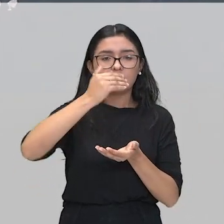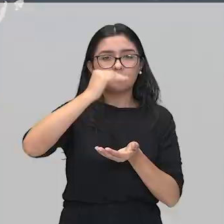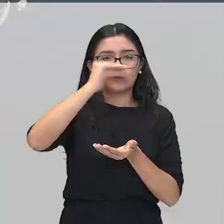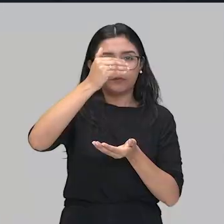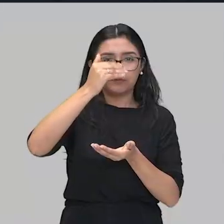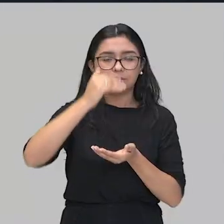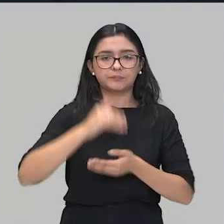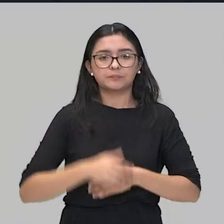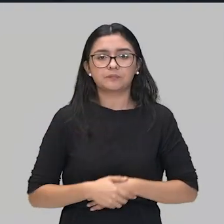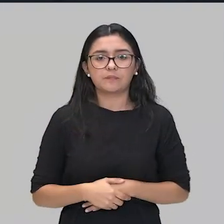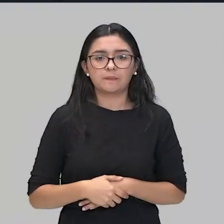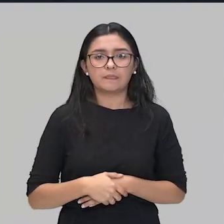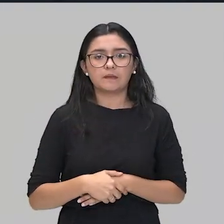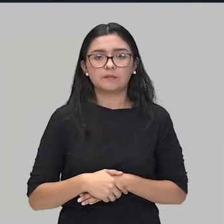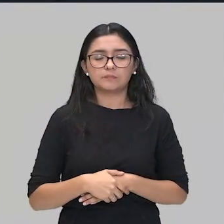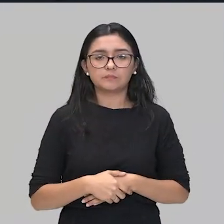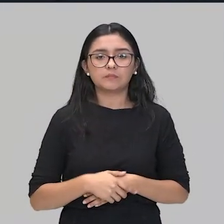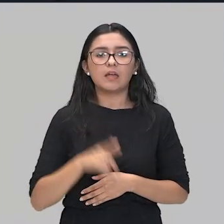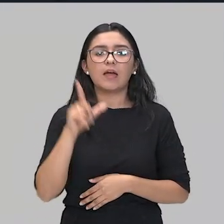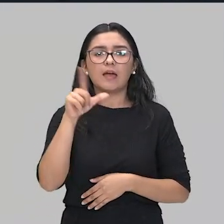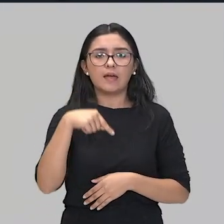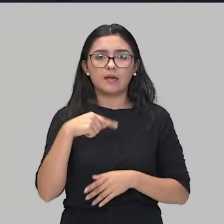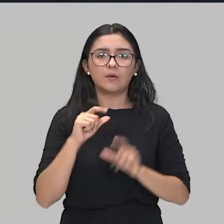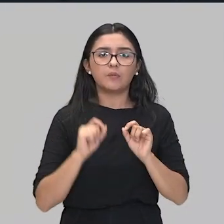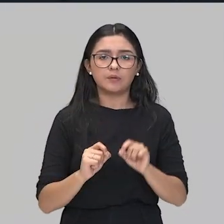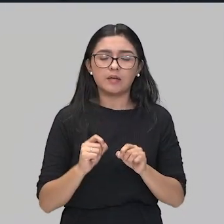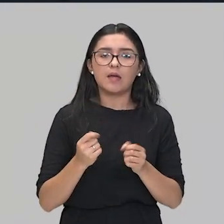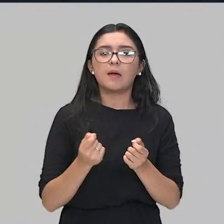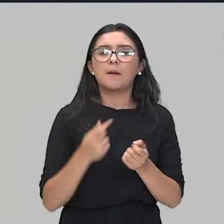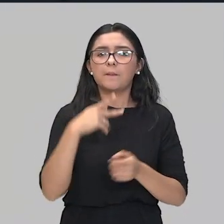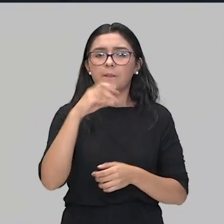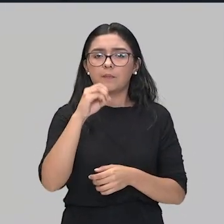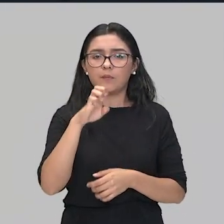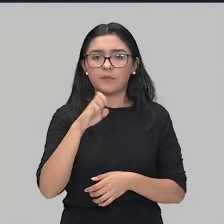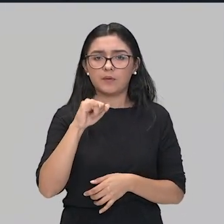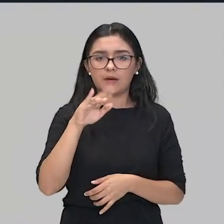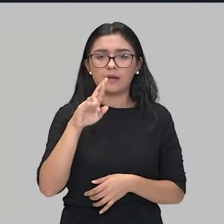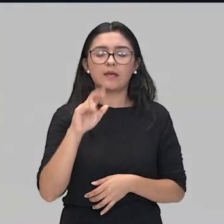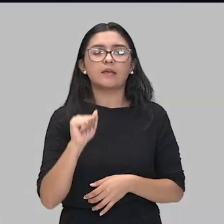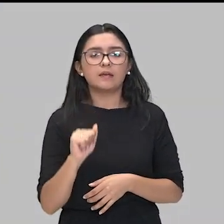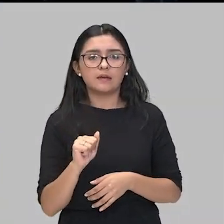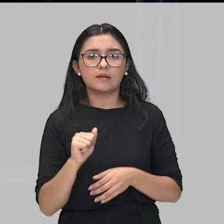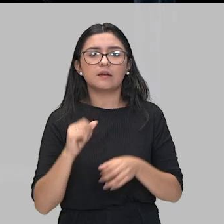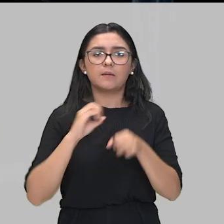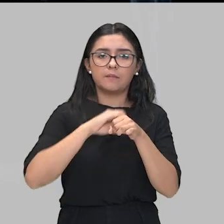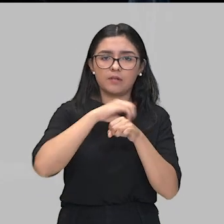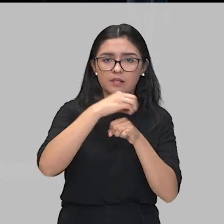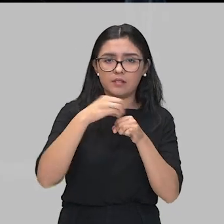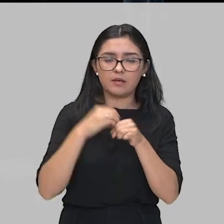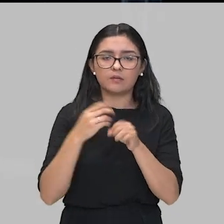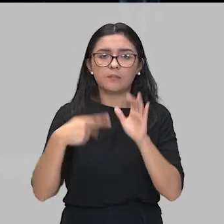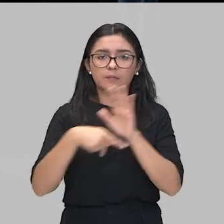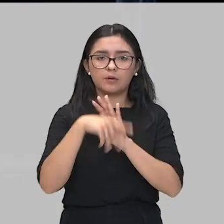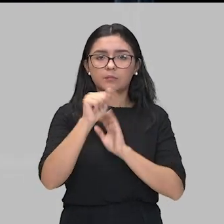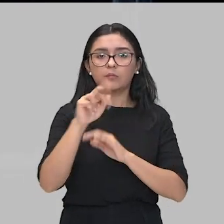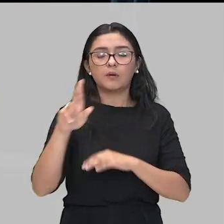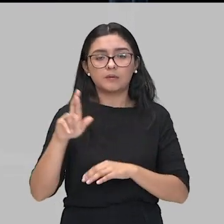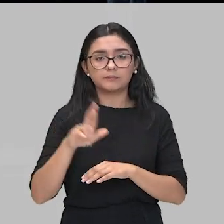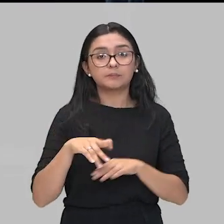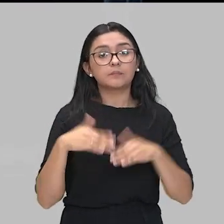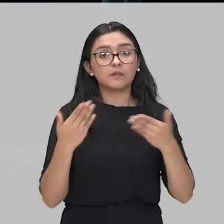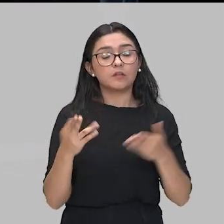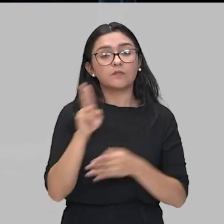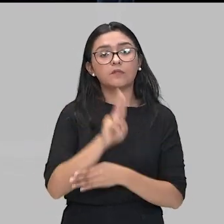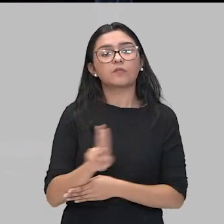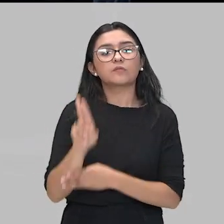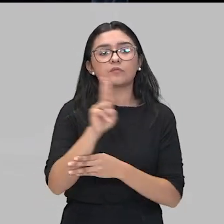atmosfera. A atmosfera são as partículas de poeira, os átomos, as moléculas que estão no ar. Para isso, nós vamos